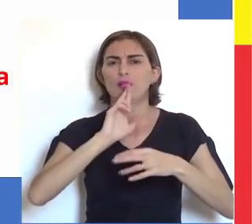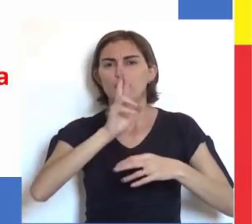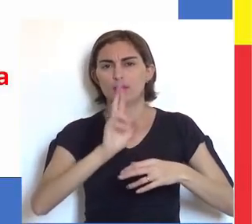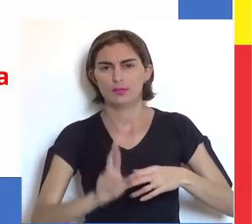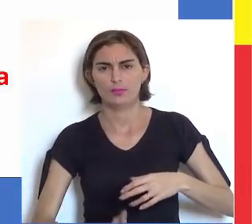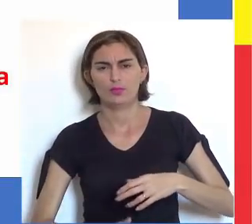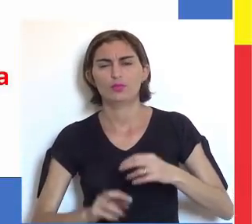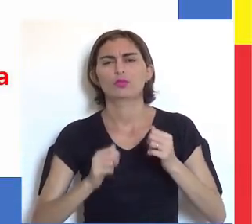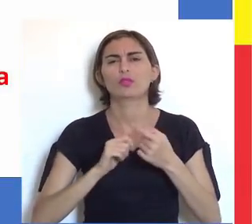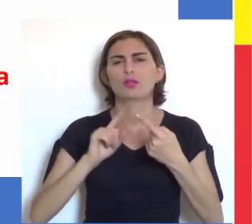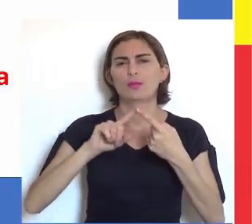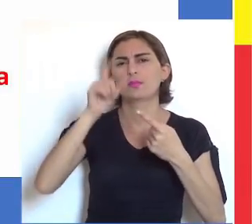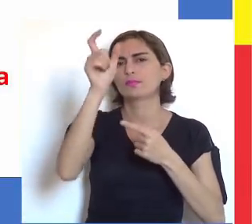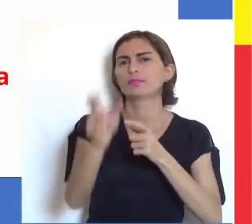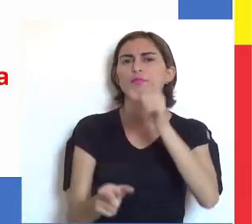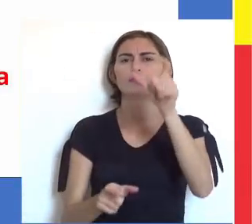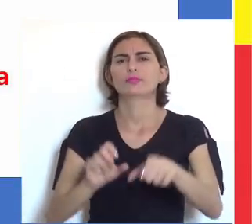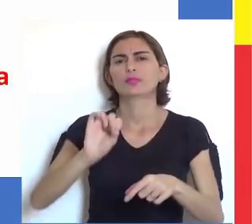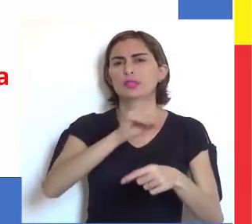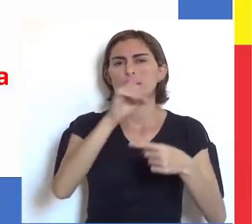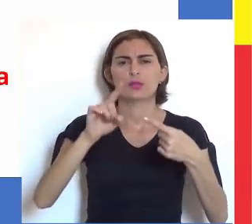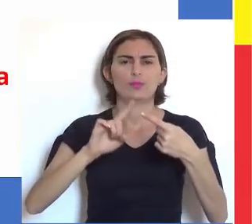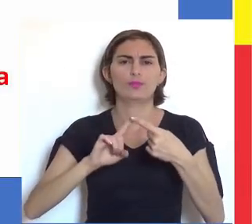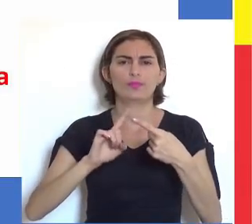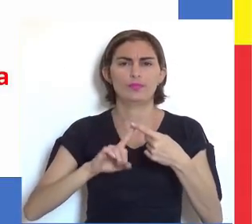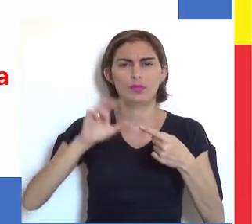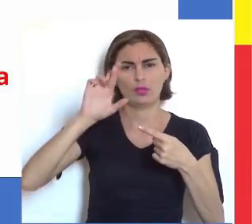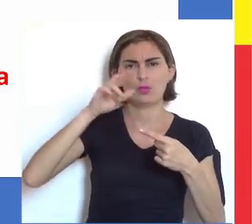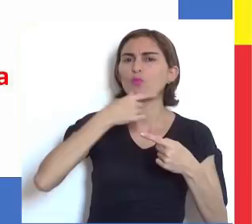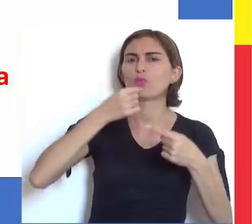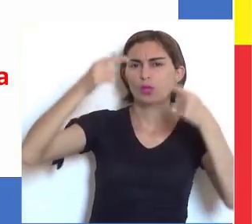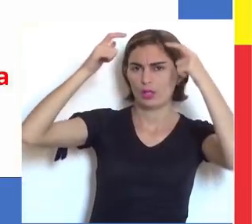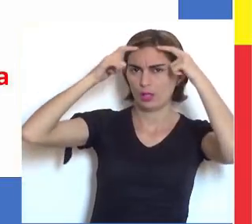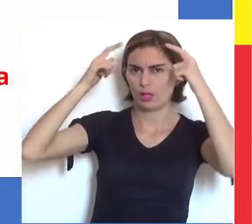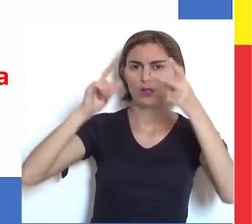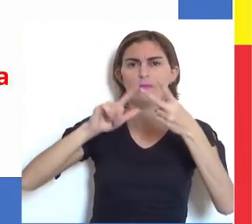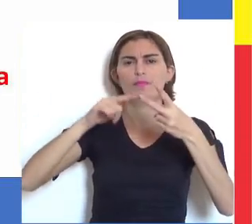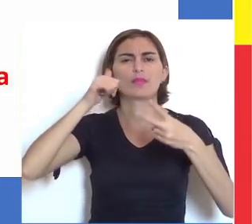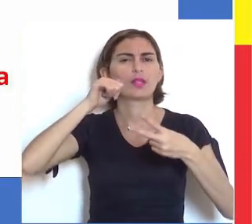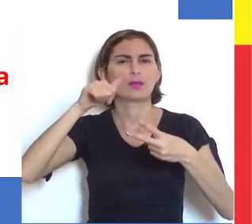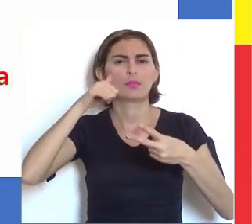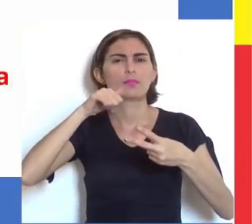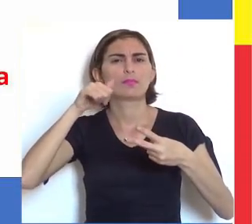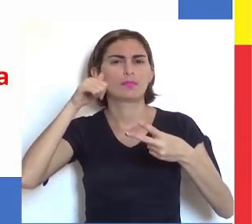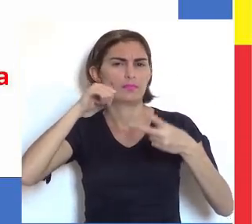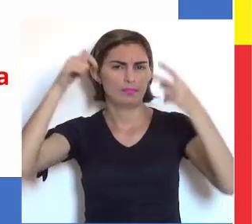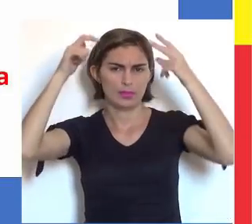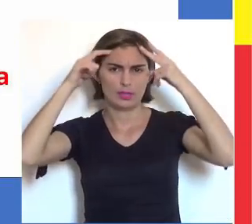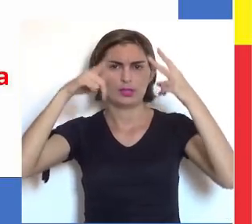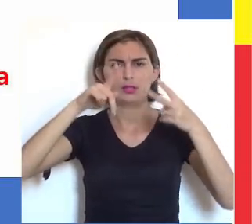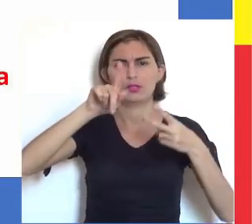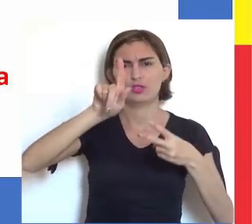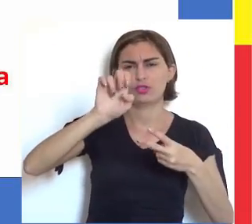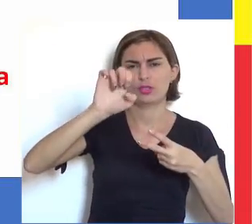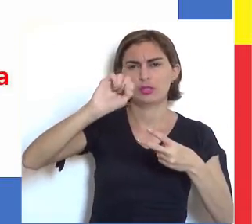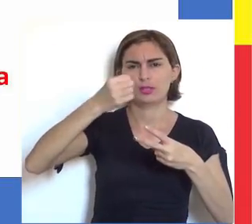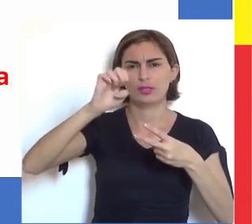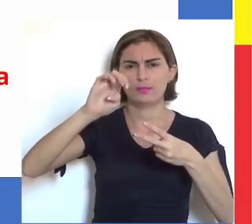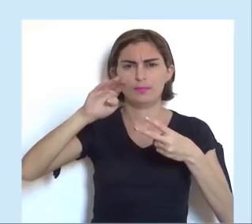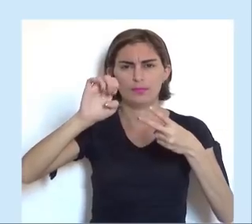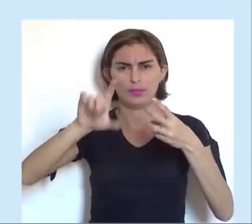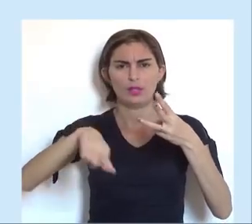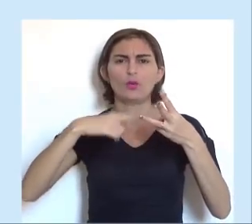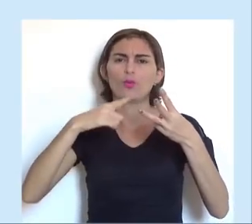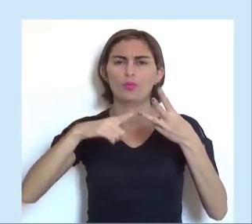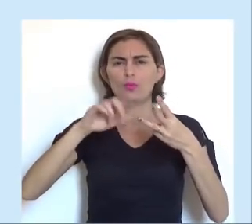as respostas. Os personagens da história são os seguintes: o rei, a princesa Jezebel e Magrelin. Claro que